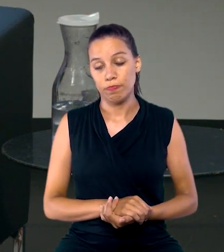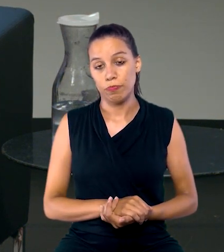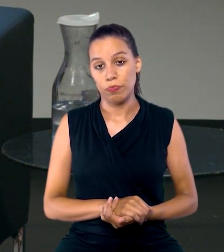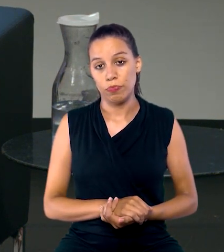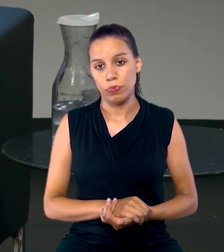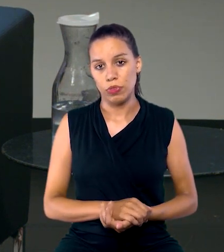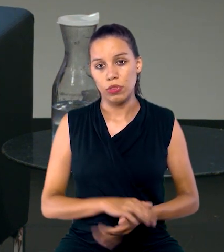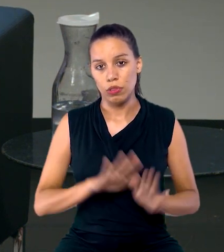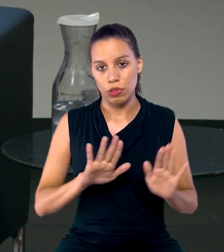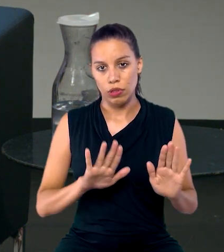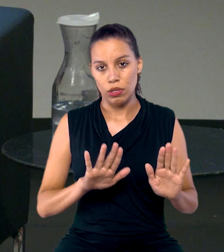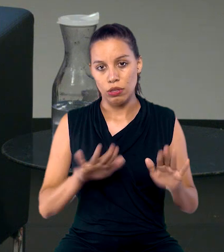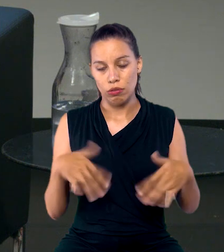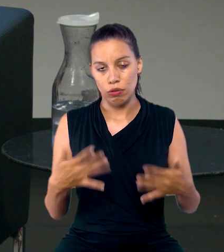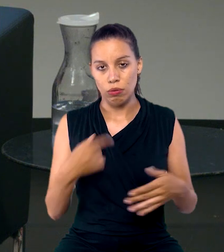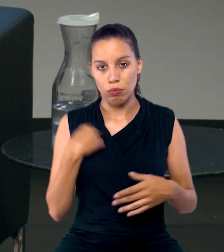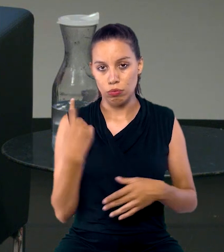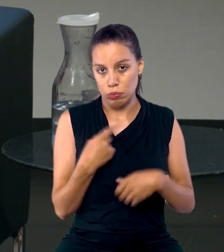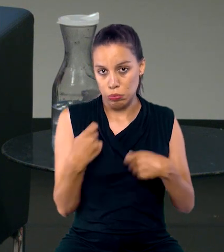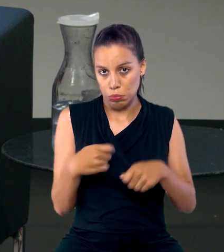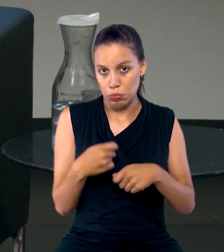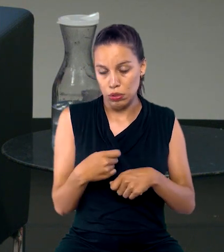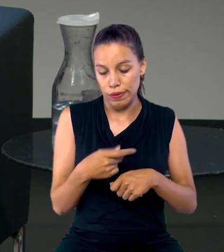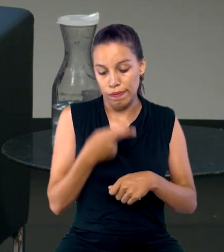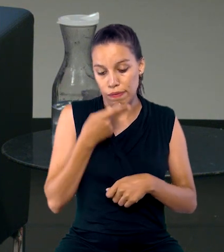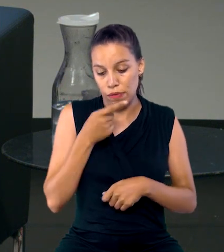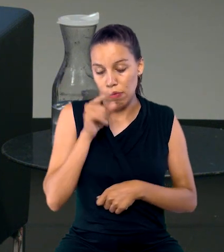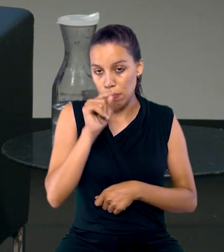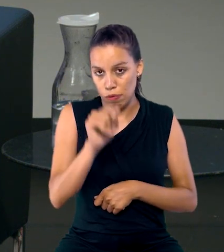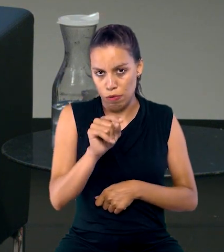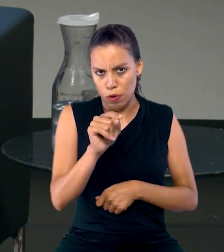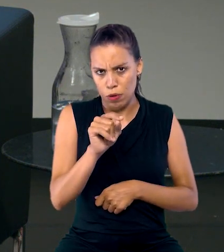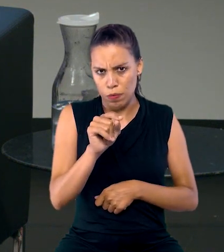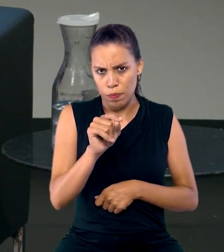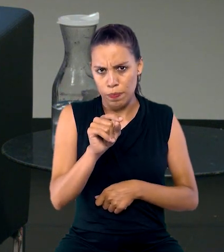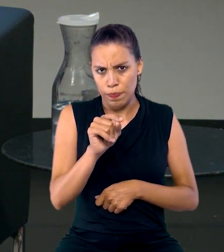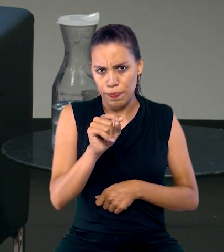assim... E aí a gente precisa nomear, né? Porque, assim,